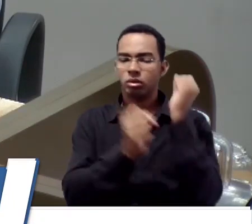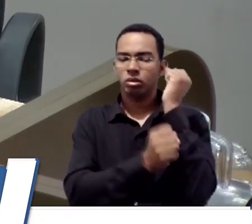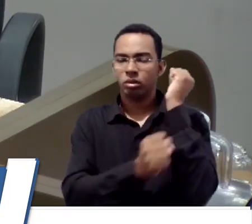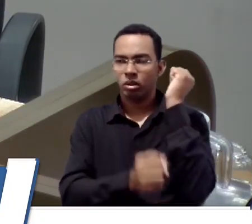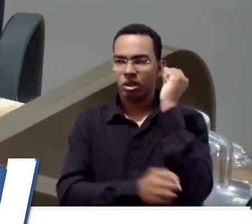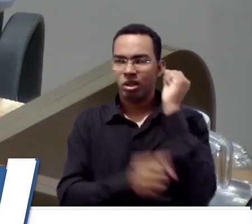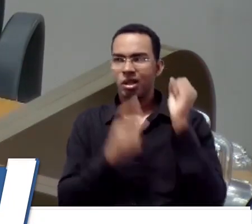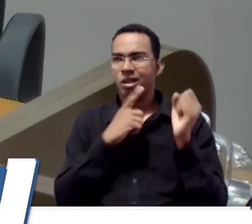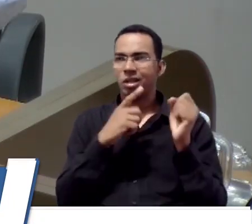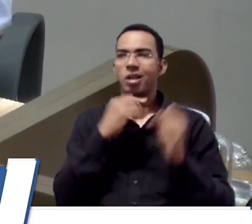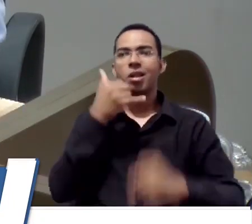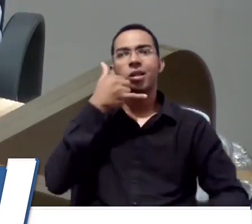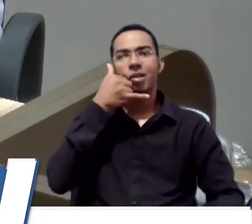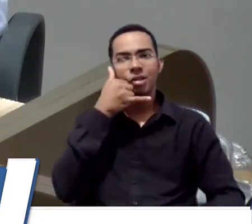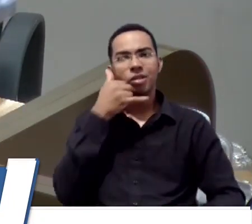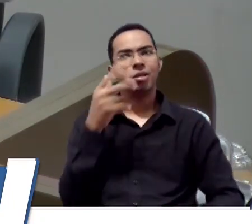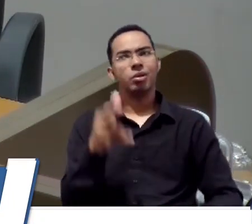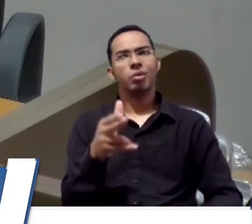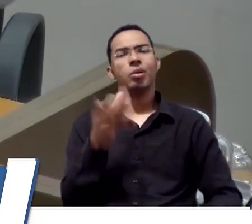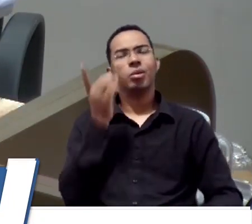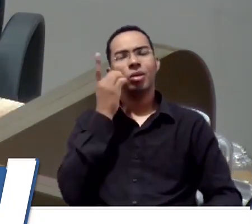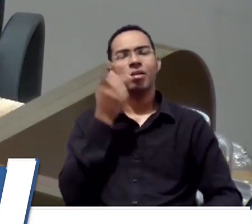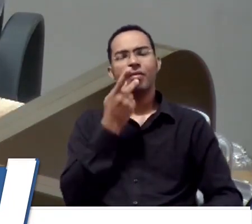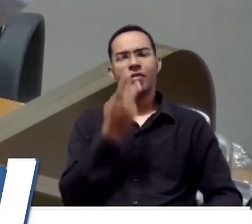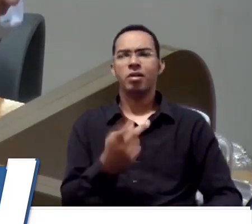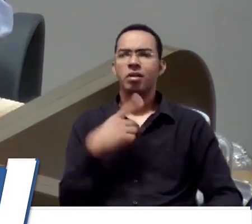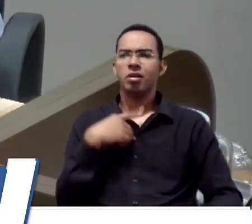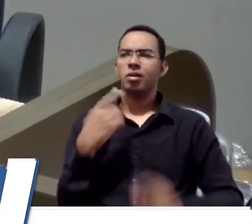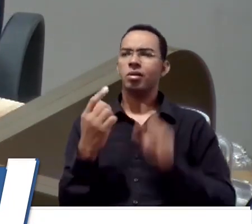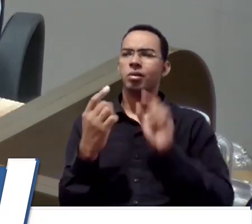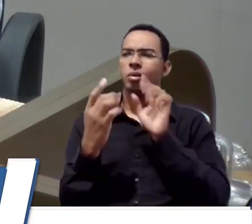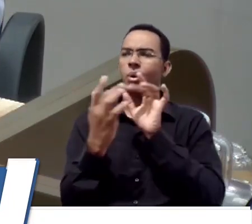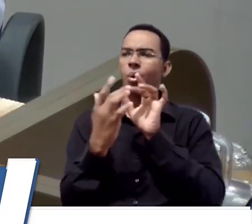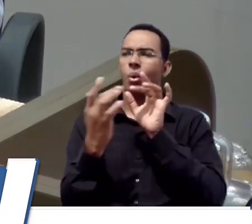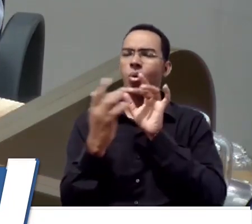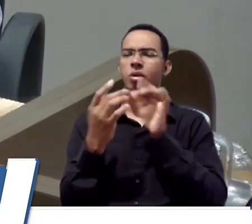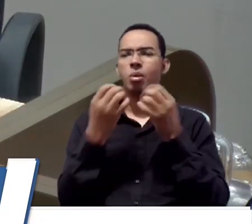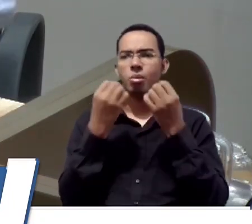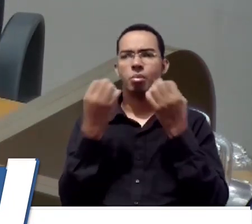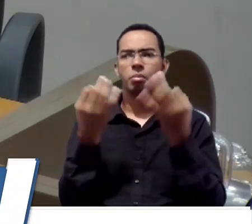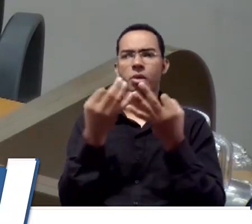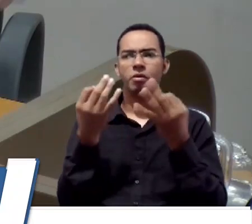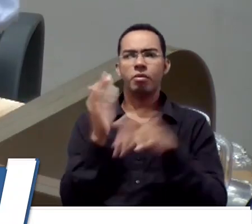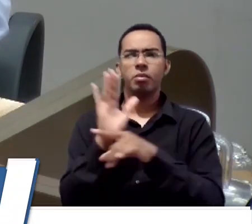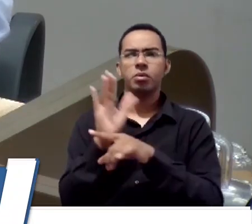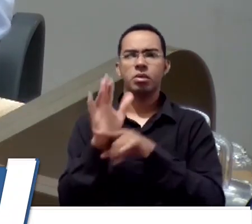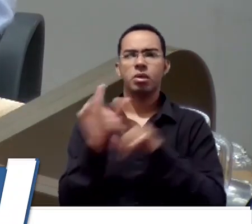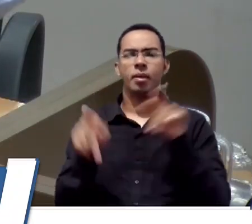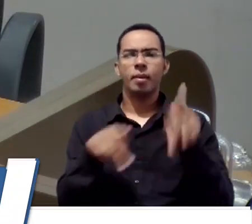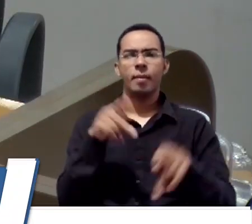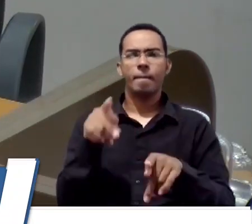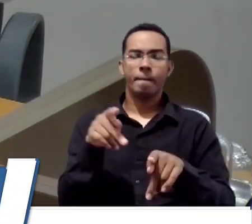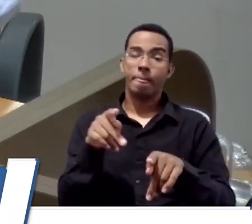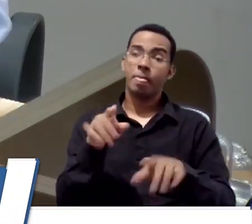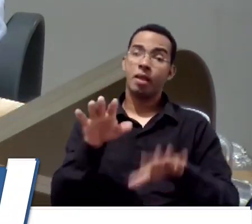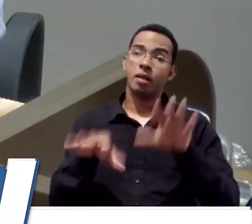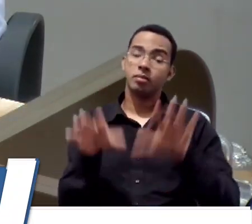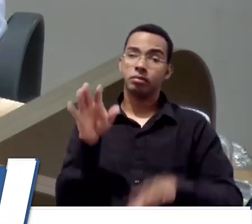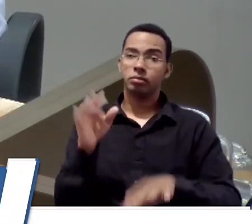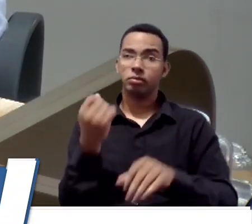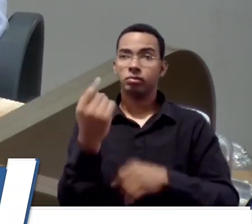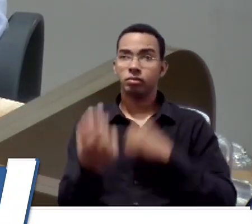por telefone, igual o Donizete falou, é um atendimento perfeito, né, para a população. Às vezes, lá,